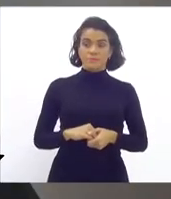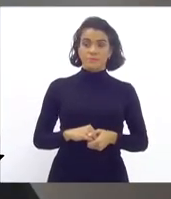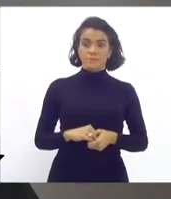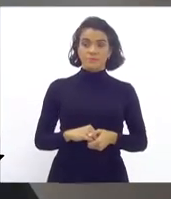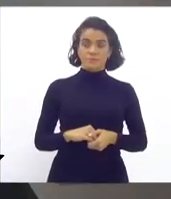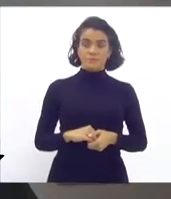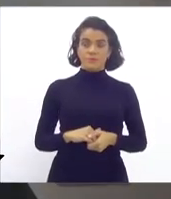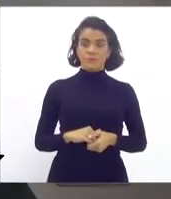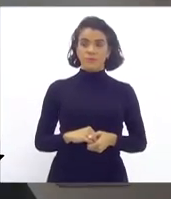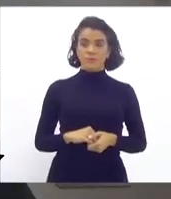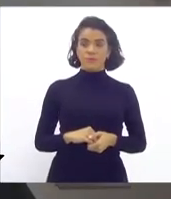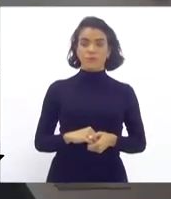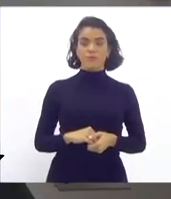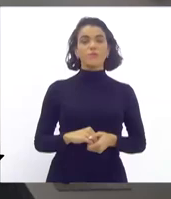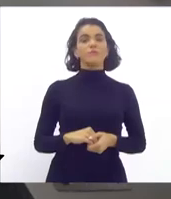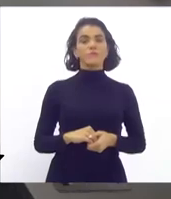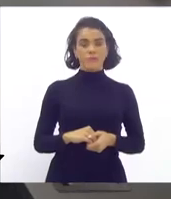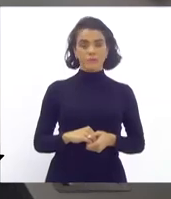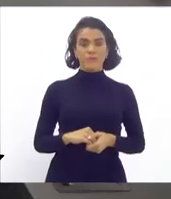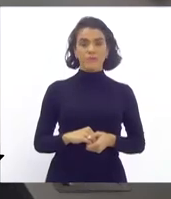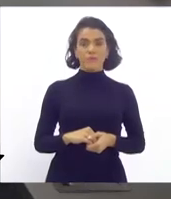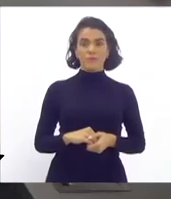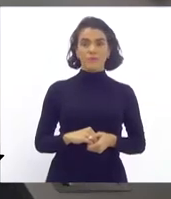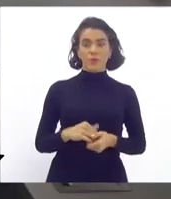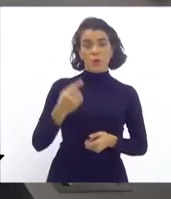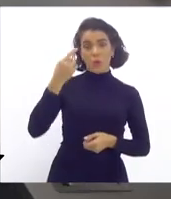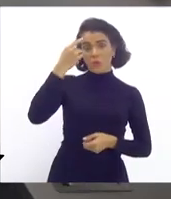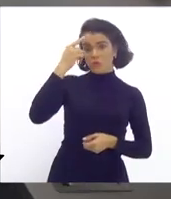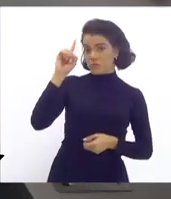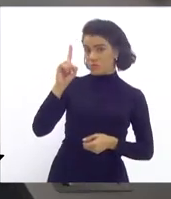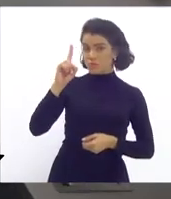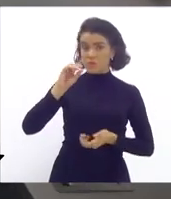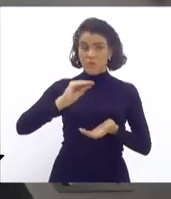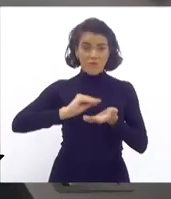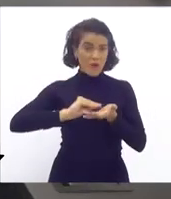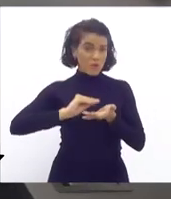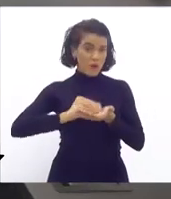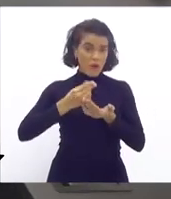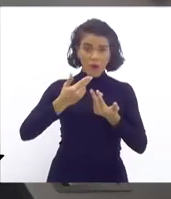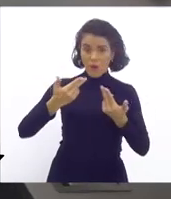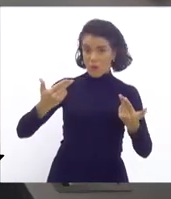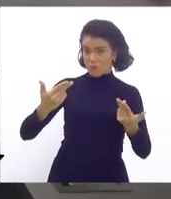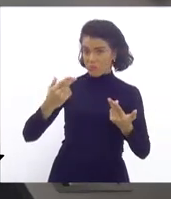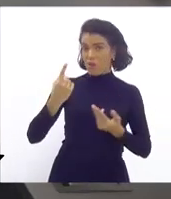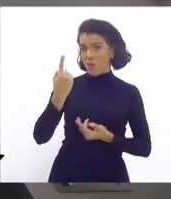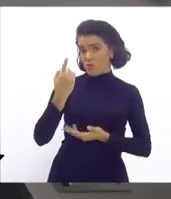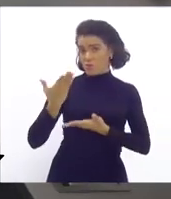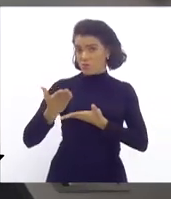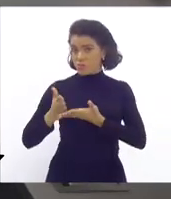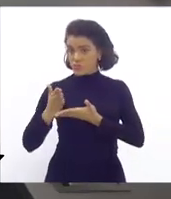bem não sei se vai faltar um tem um sobrando aqui